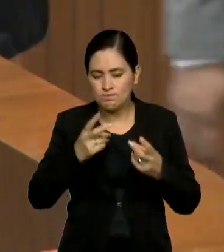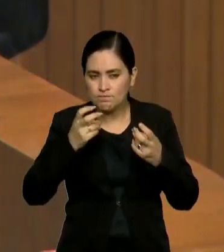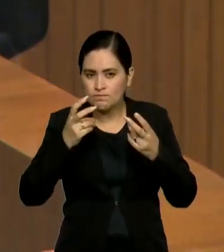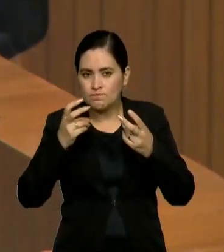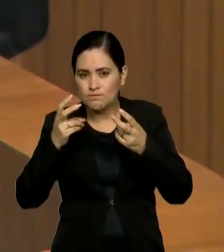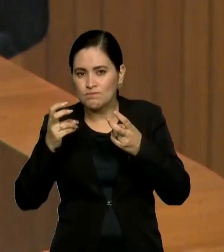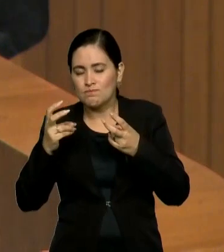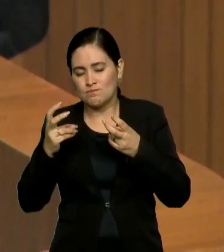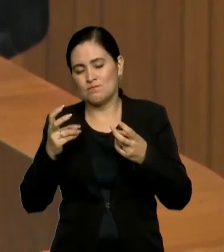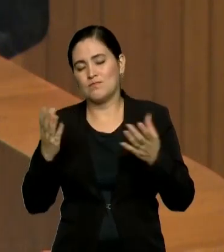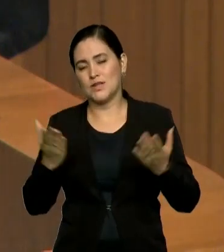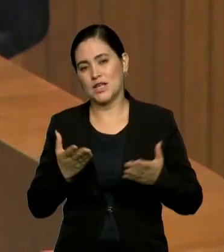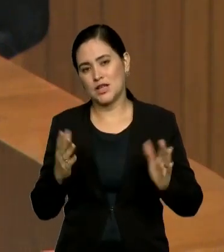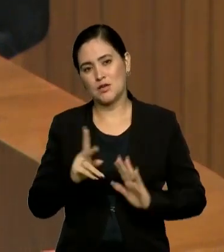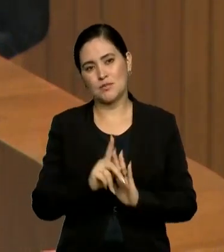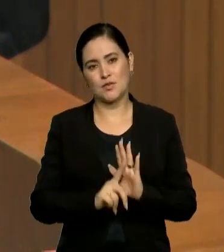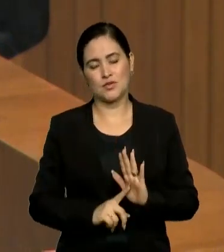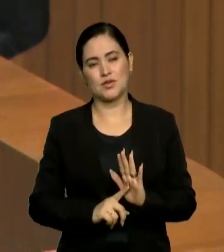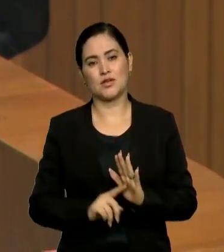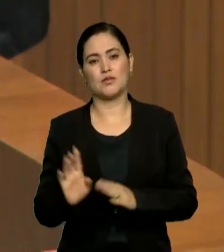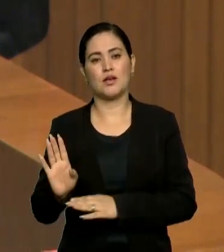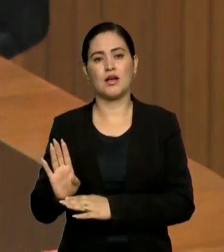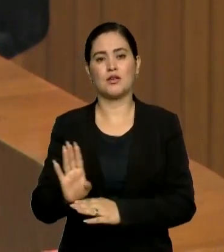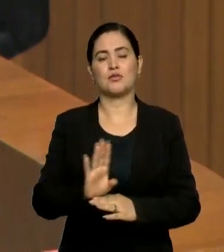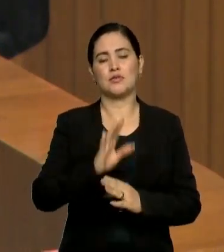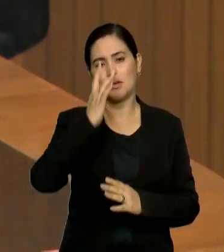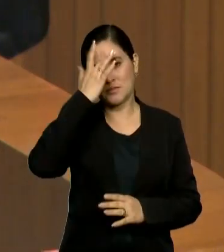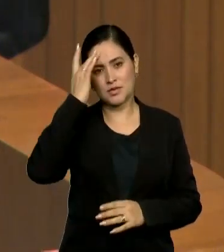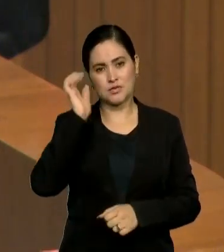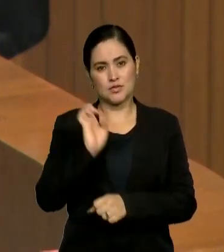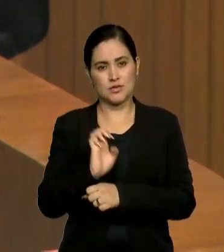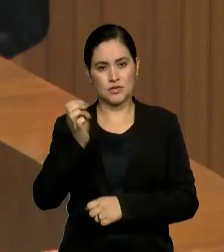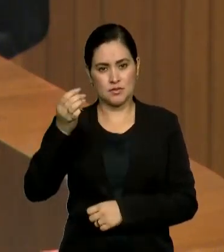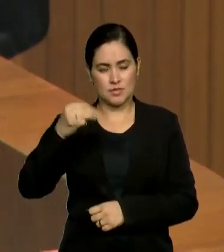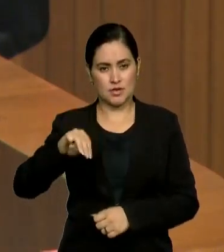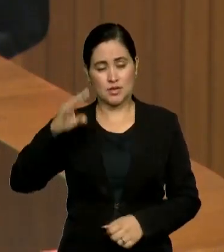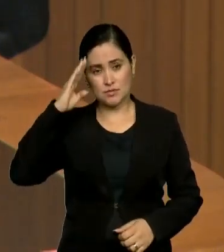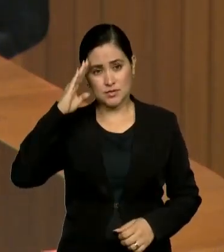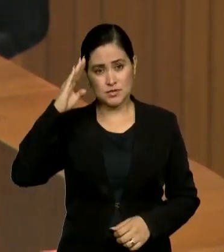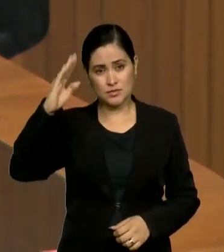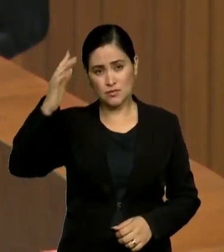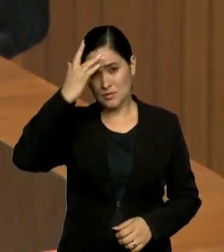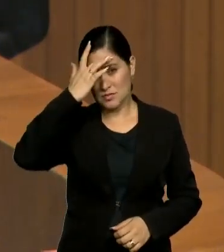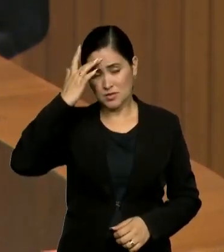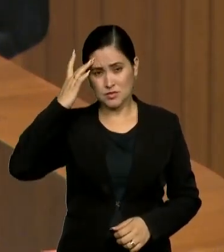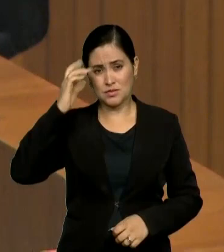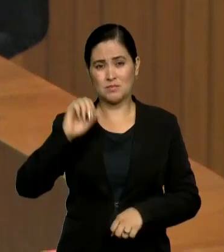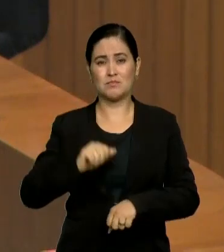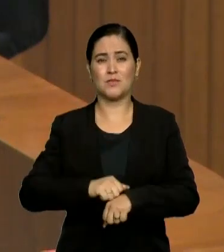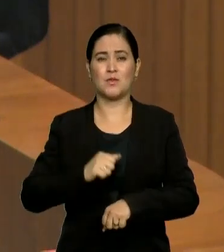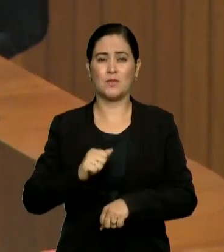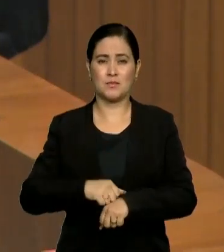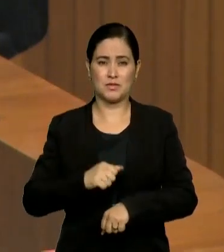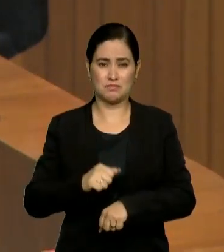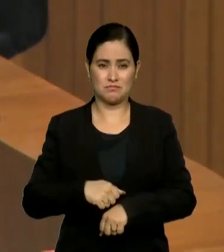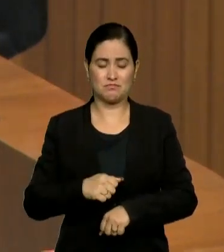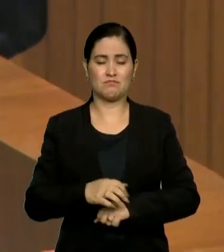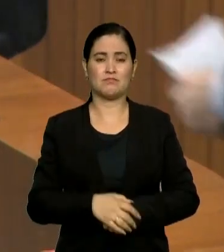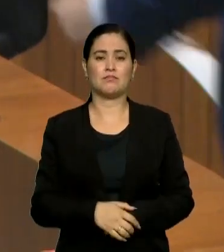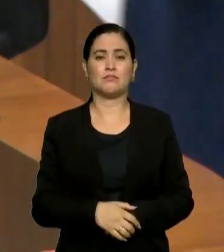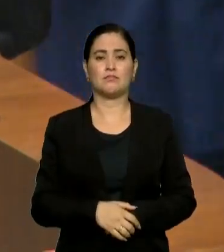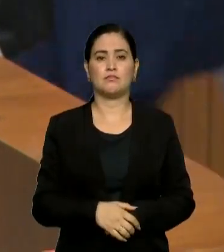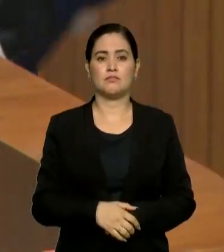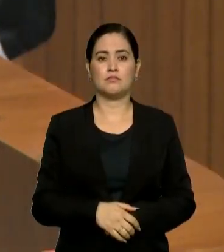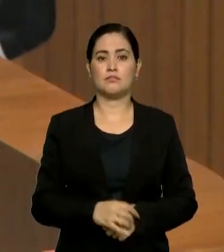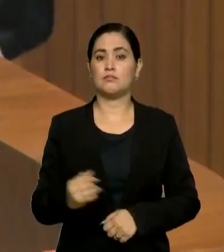que vamos ajudar muitas pessoas aqui no Estado do Maranhão, principalmente as pessoas mais carentes. Importante que